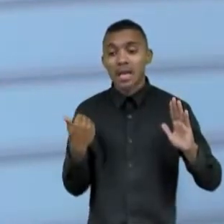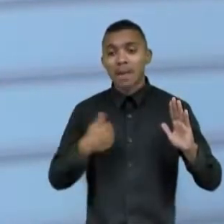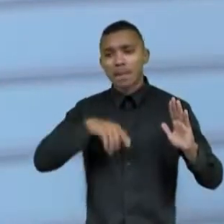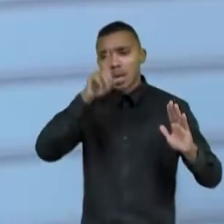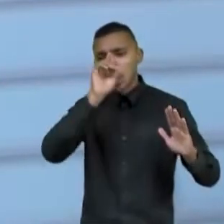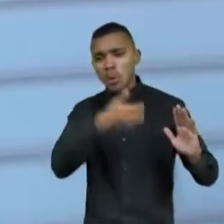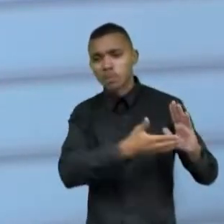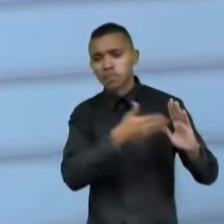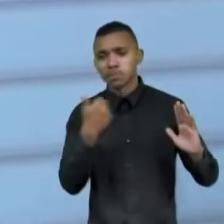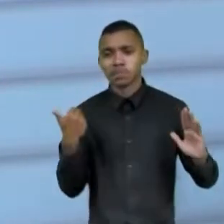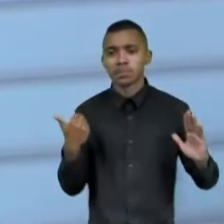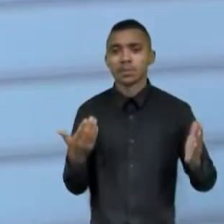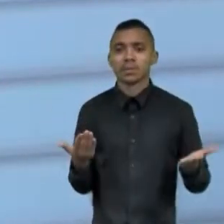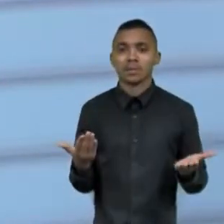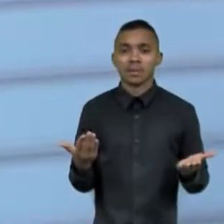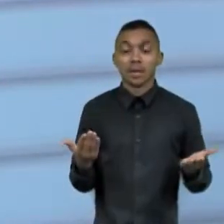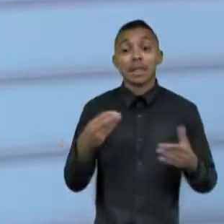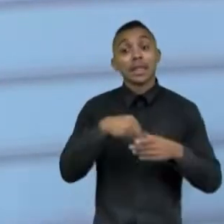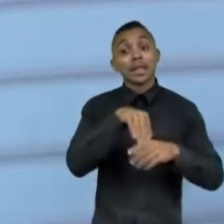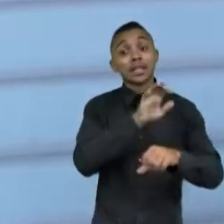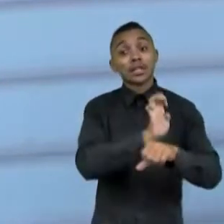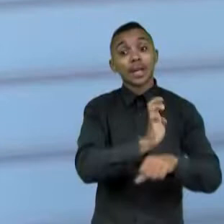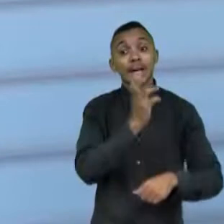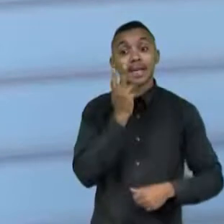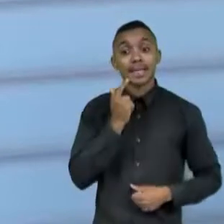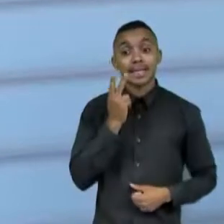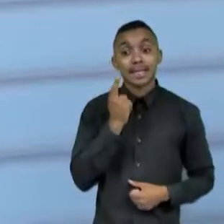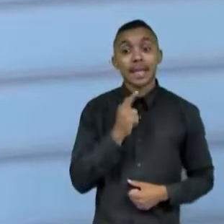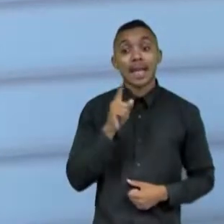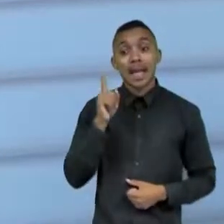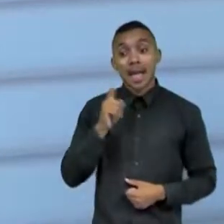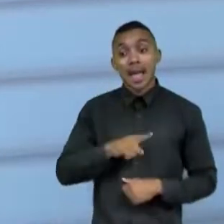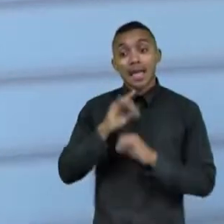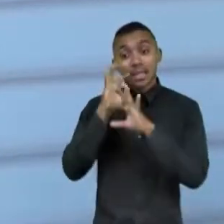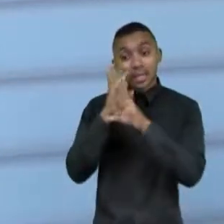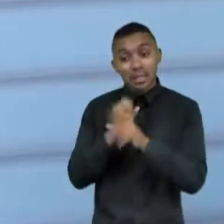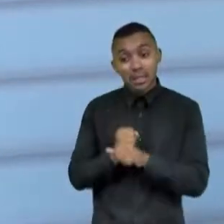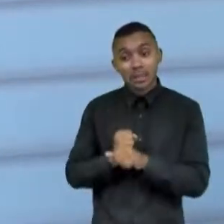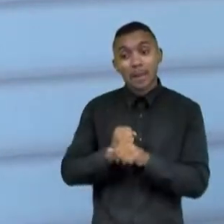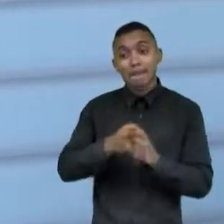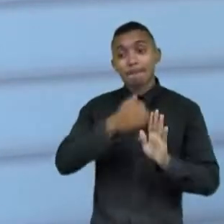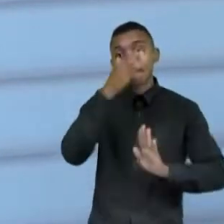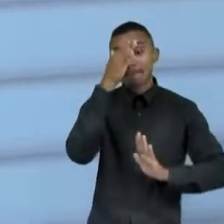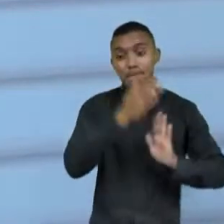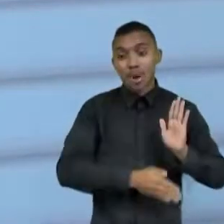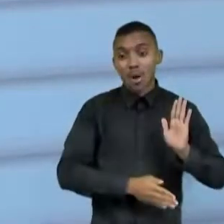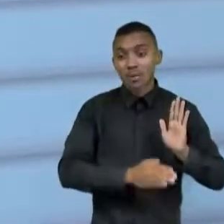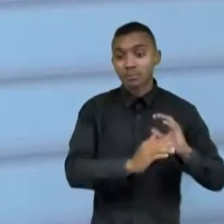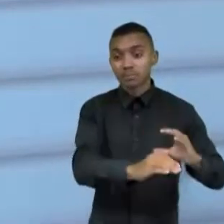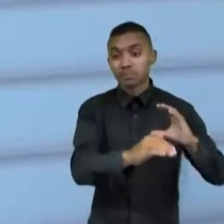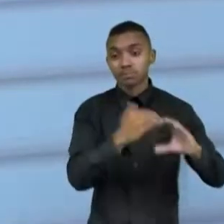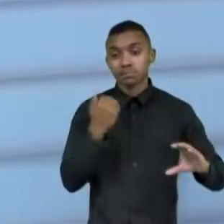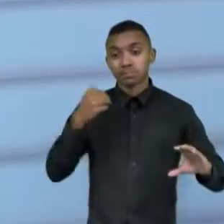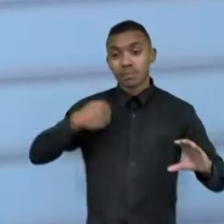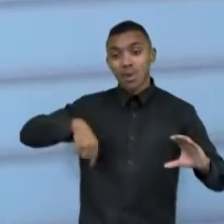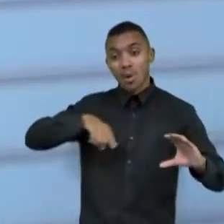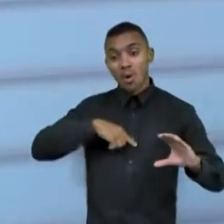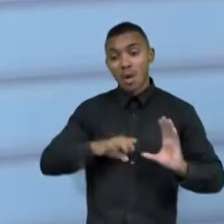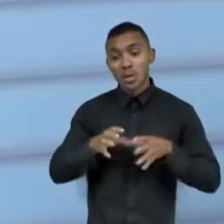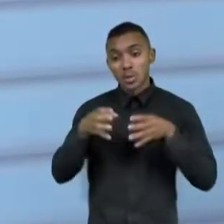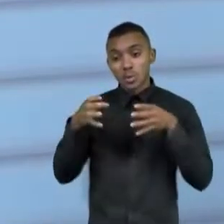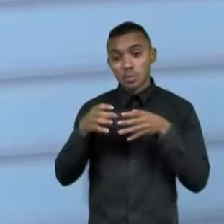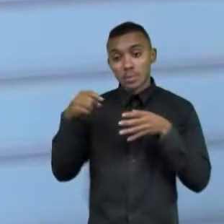removidas durante esse período no estado do Ceará. Esse é um dado subnotificado, que é só o que chega até o escritório Fretito, né?